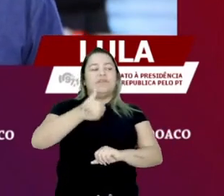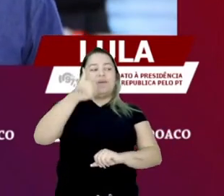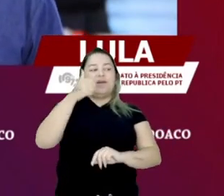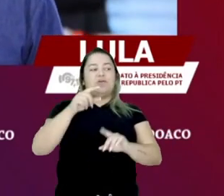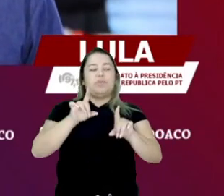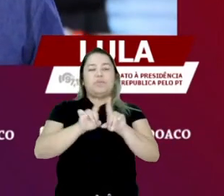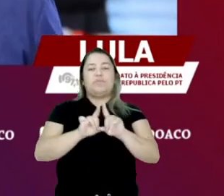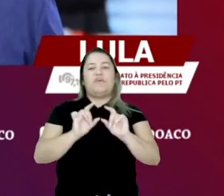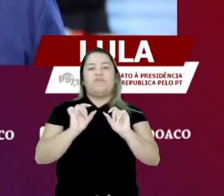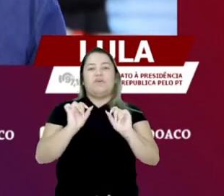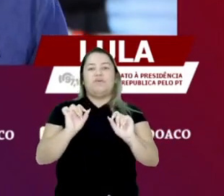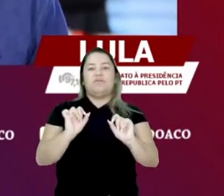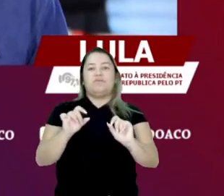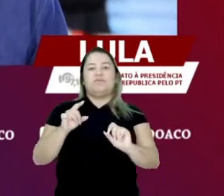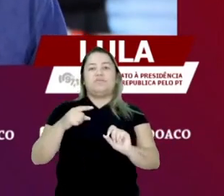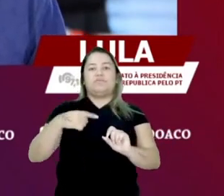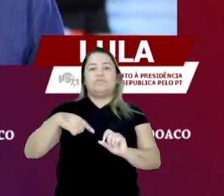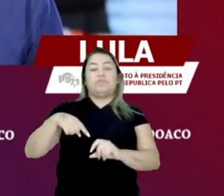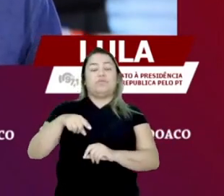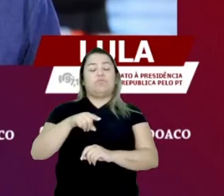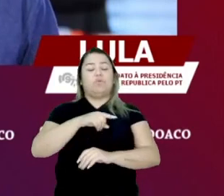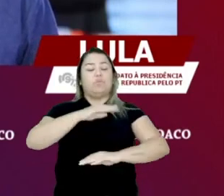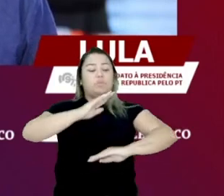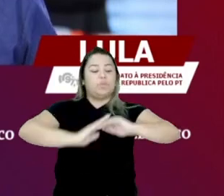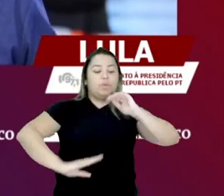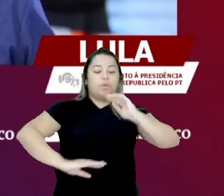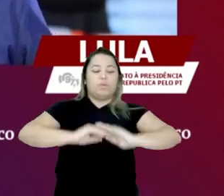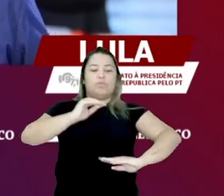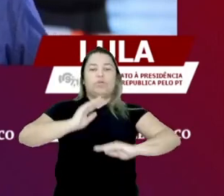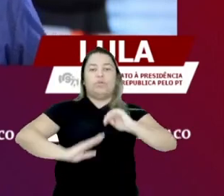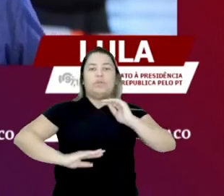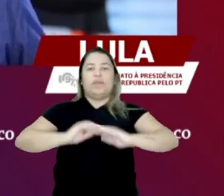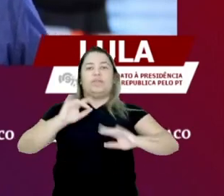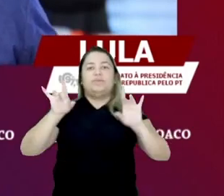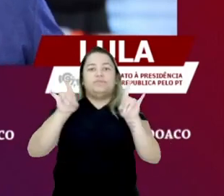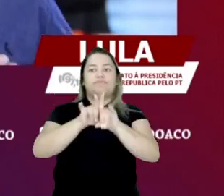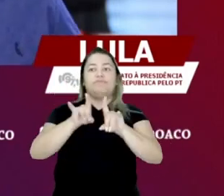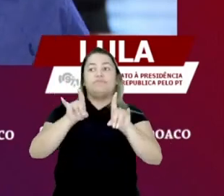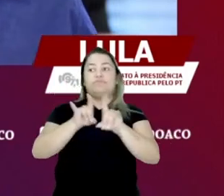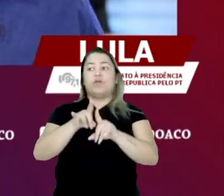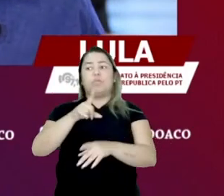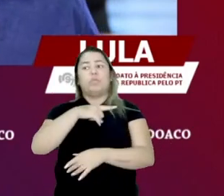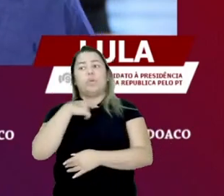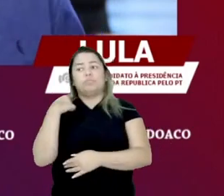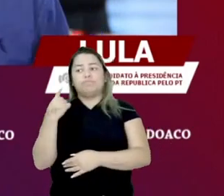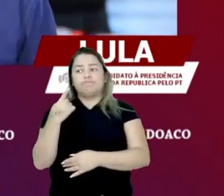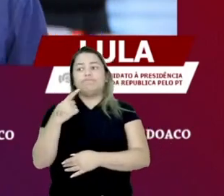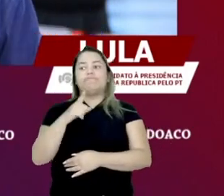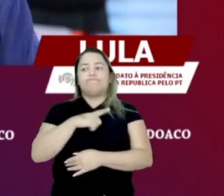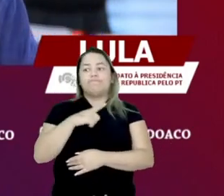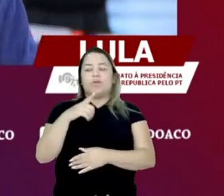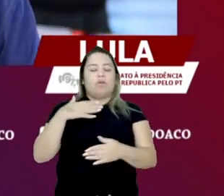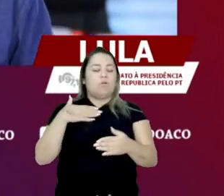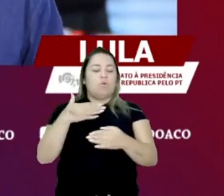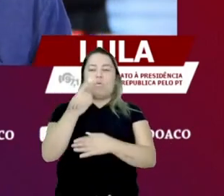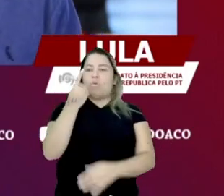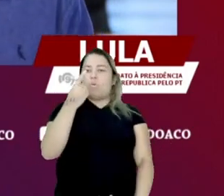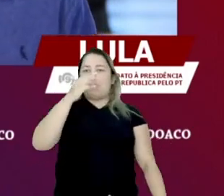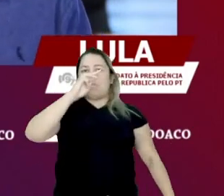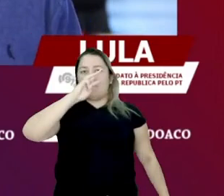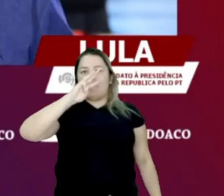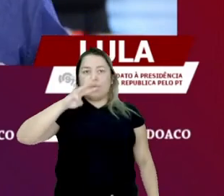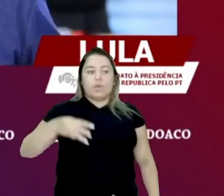país. Por isso, eu acho que o presidente tem que ser responsabilizado por uma parte das mortes nesse país, porque ele